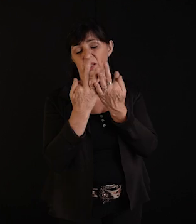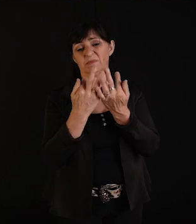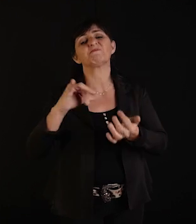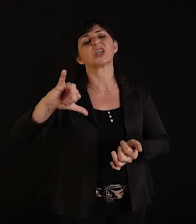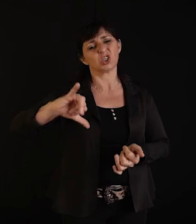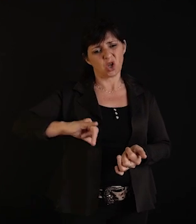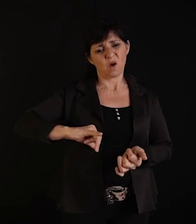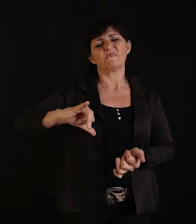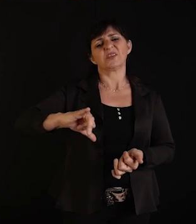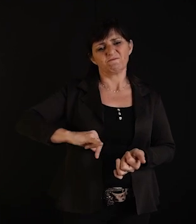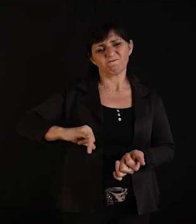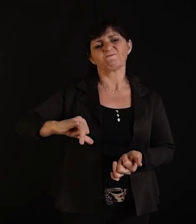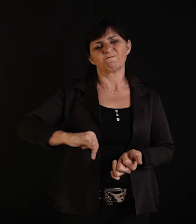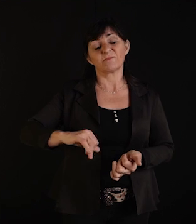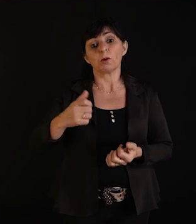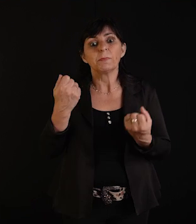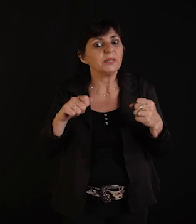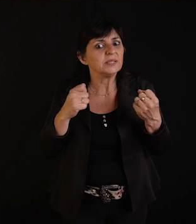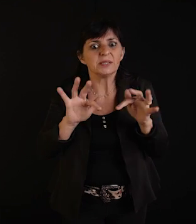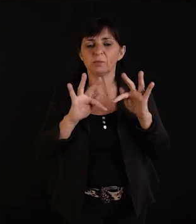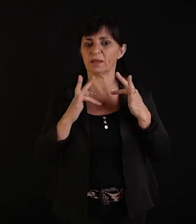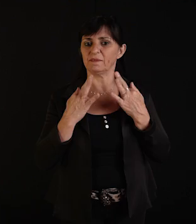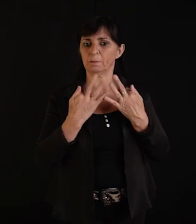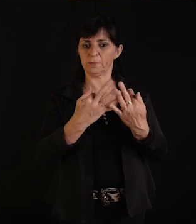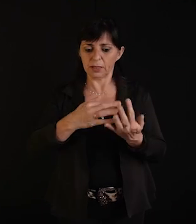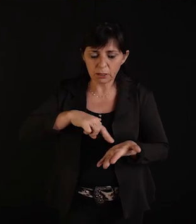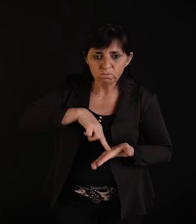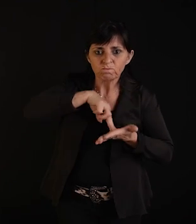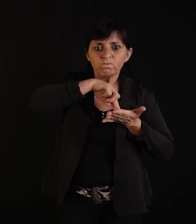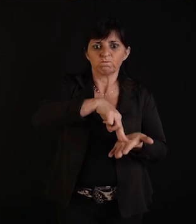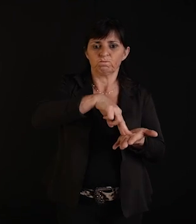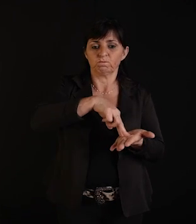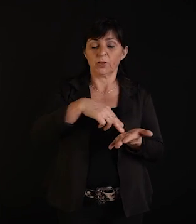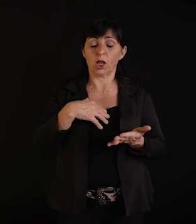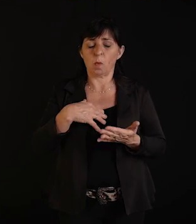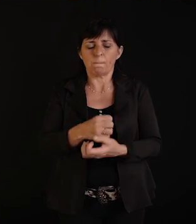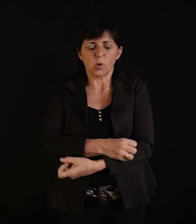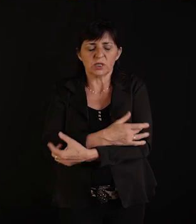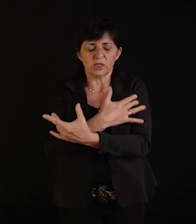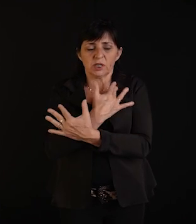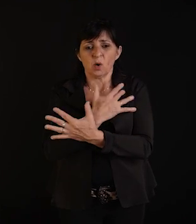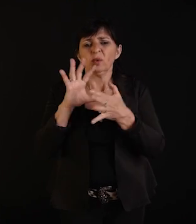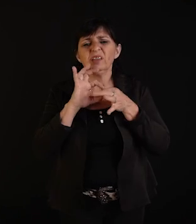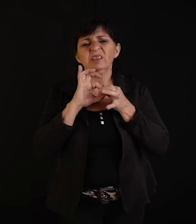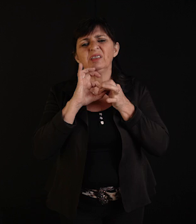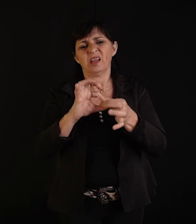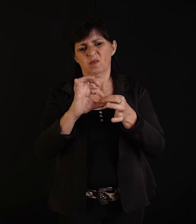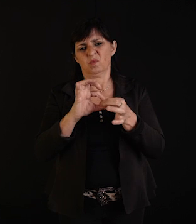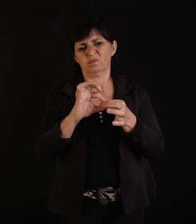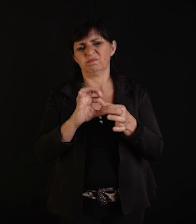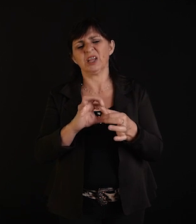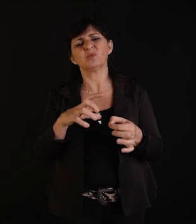muito, porque a gente precisa da família. A família é o alicerce. Eu sou muito emotivo, eu sou muito